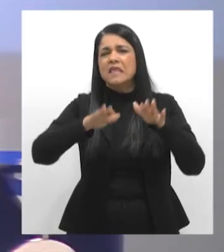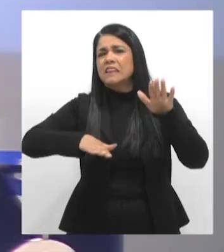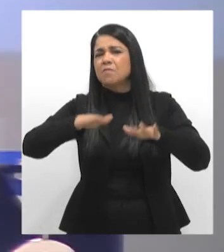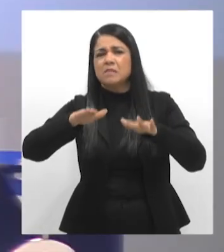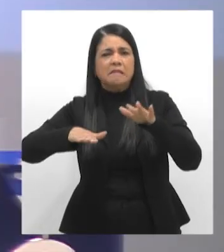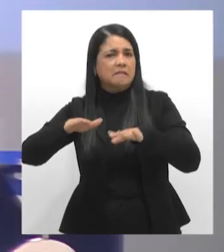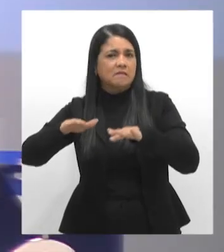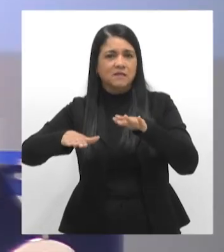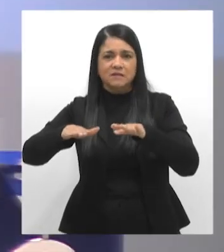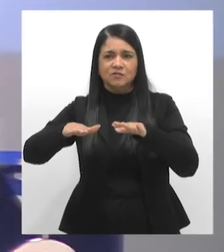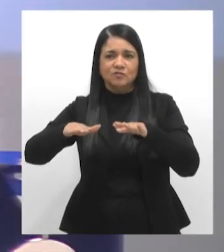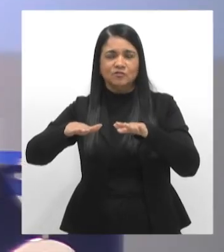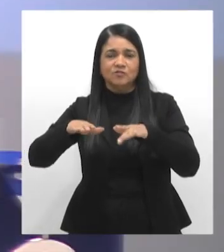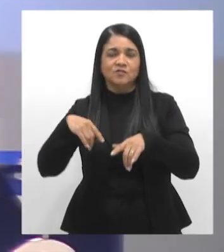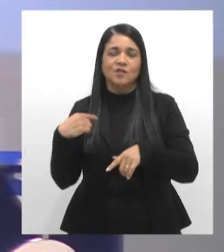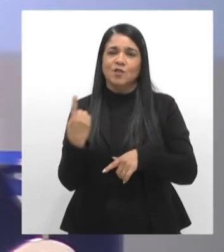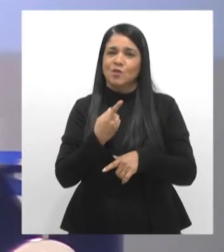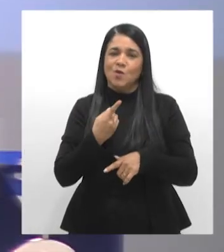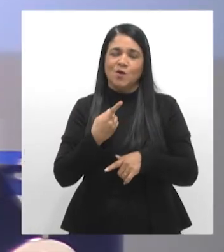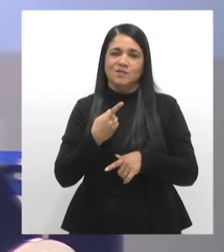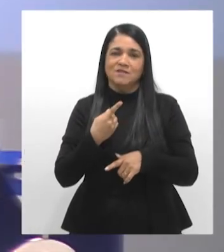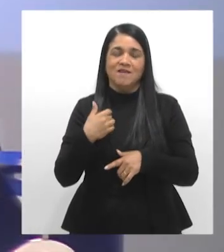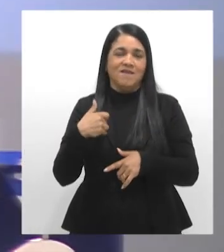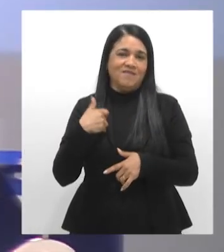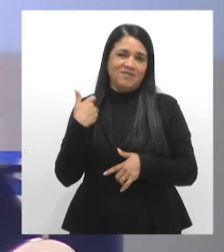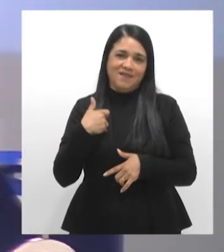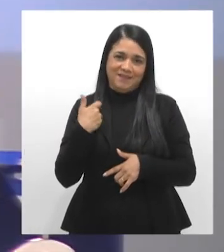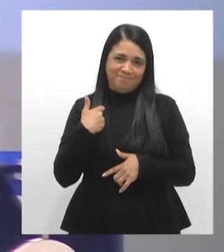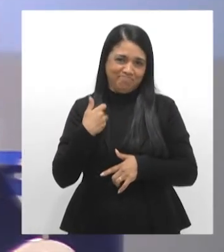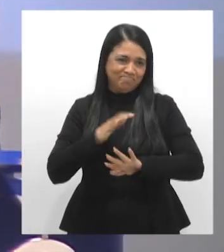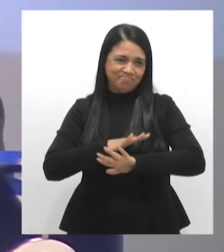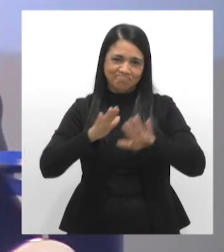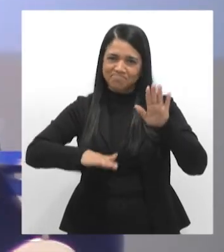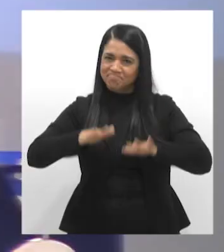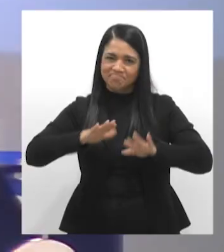independente da nossa faixa etária.